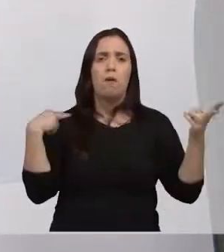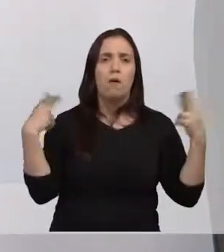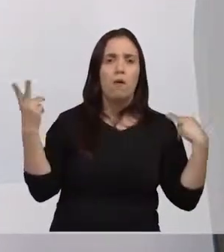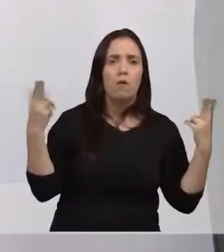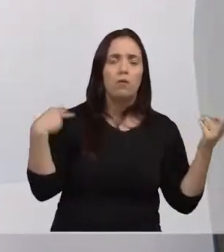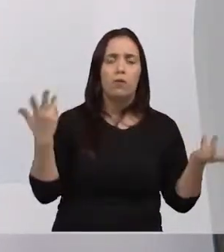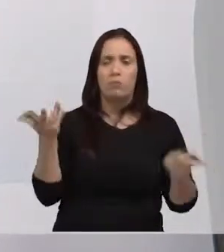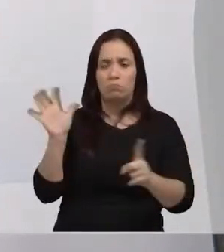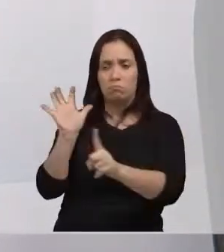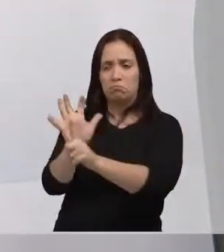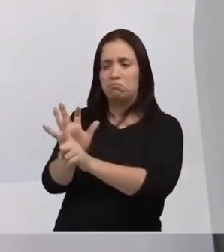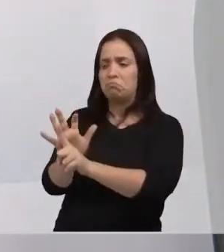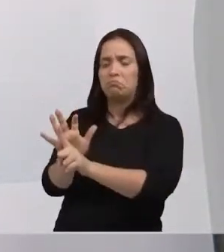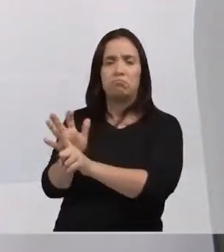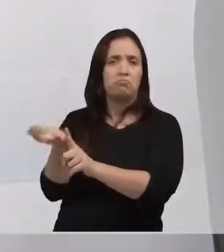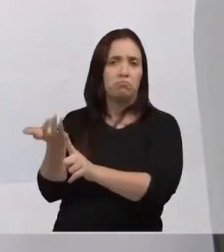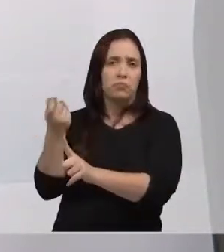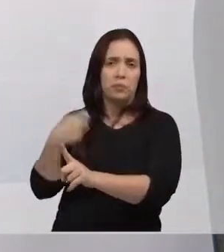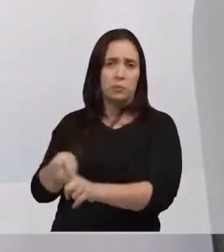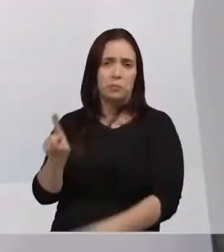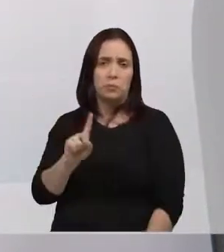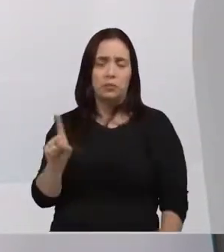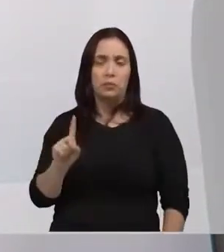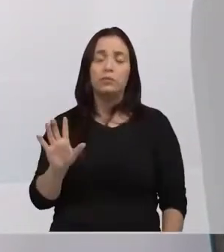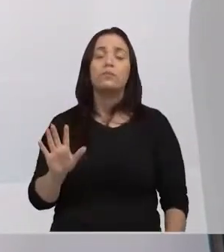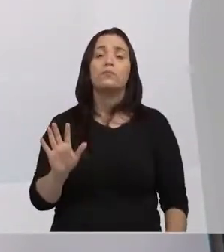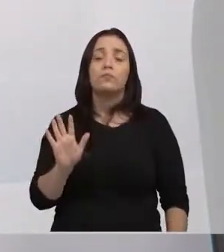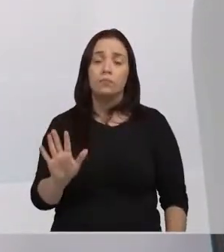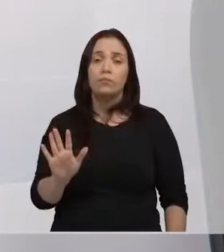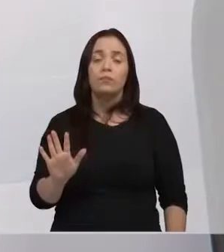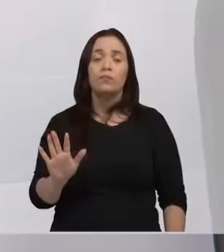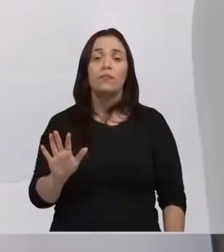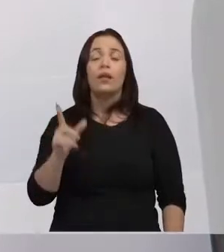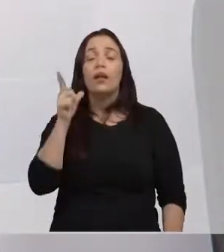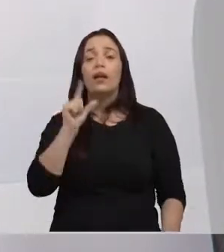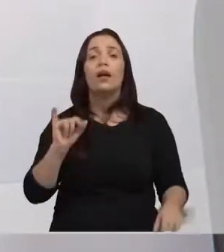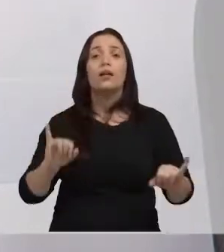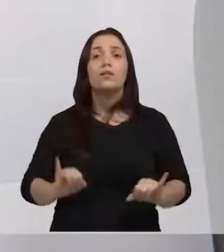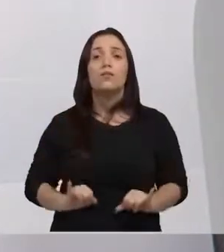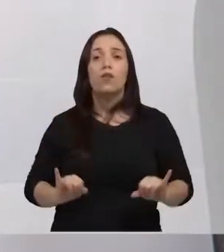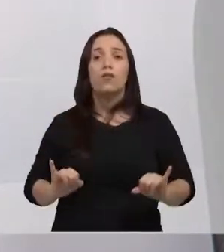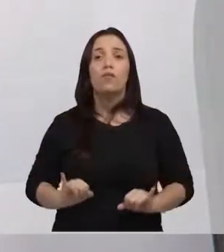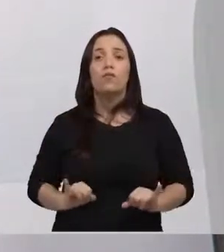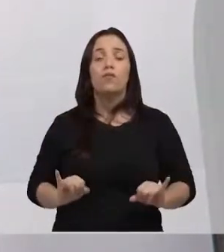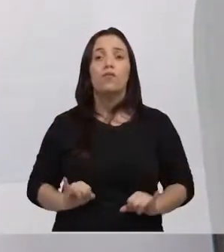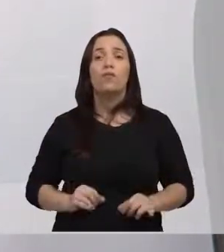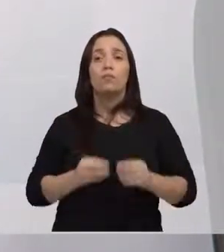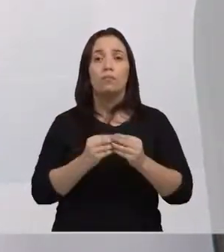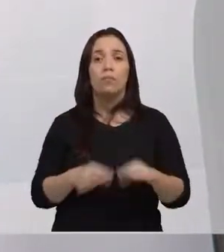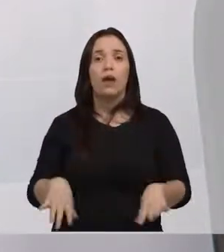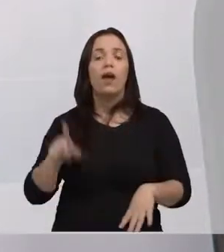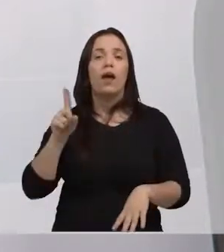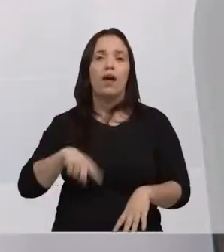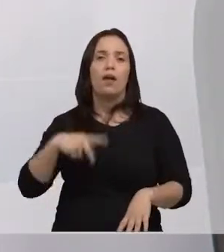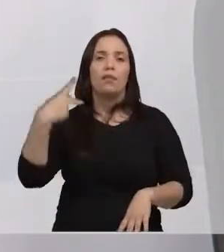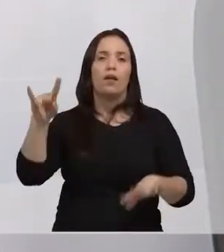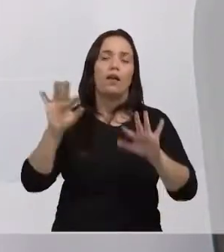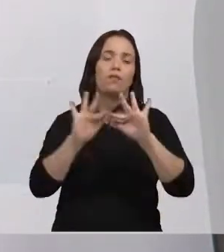e tal. O que vai acontecer, na realidade, Carlos Frederico, quem vai sofrer mais com a perca disso é a família,